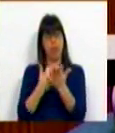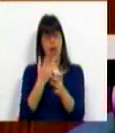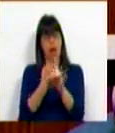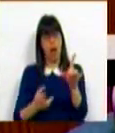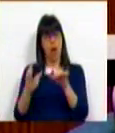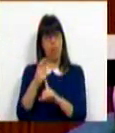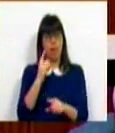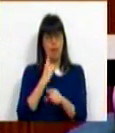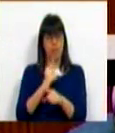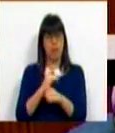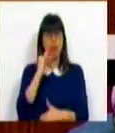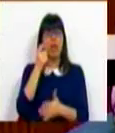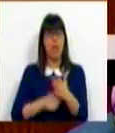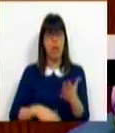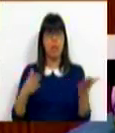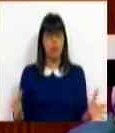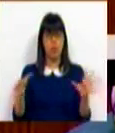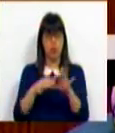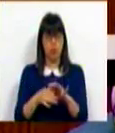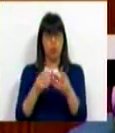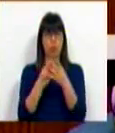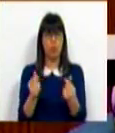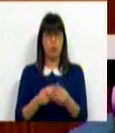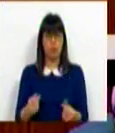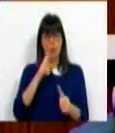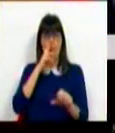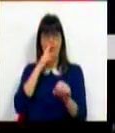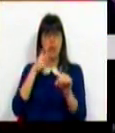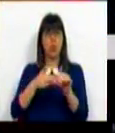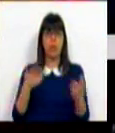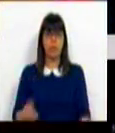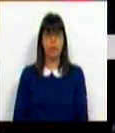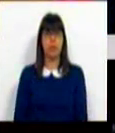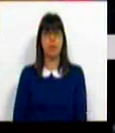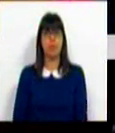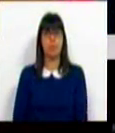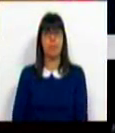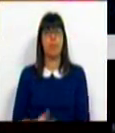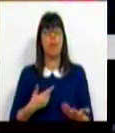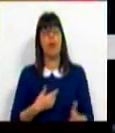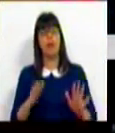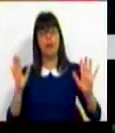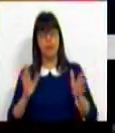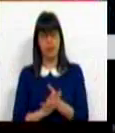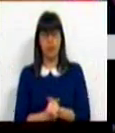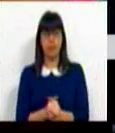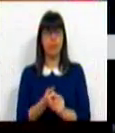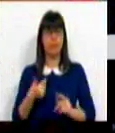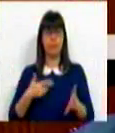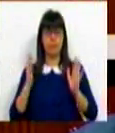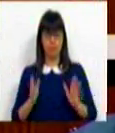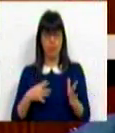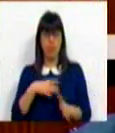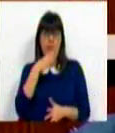aumentaram este mesmo imposto sobre os produtos petrolíferos. E eu, aliás, não preciso